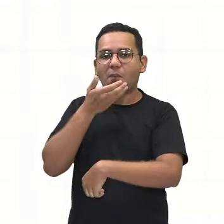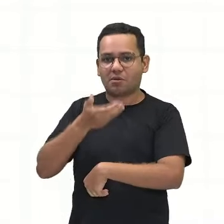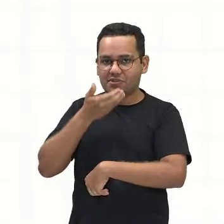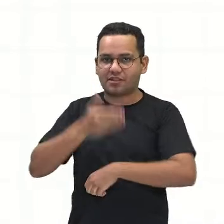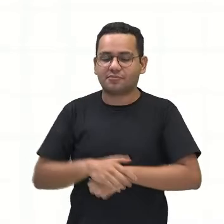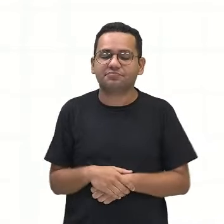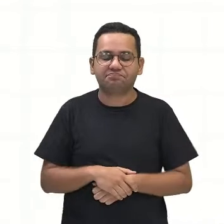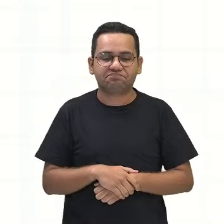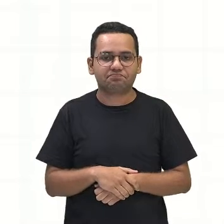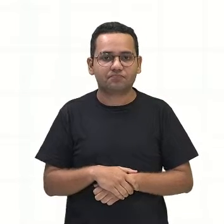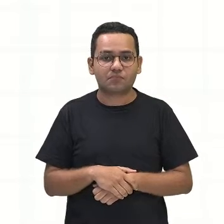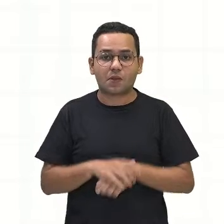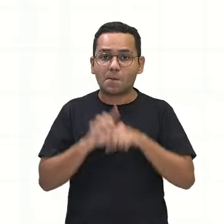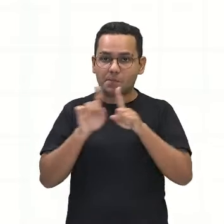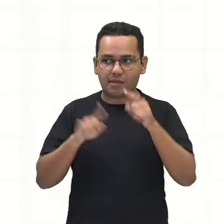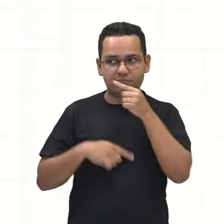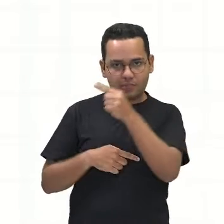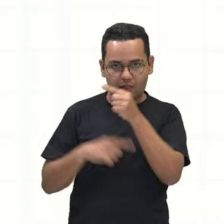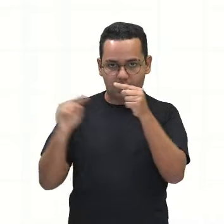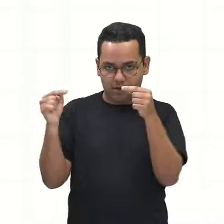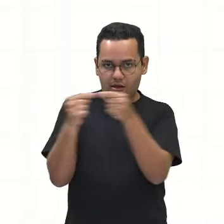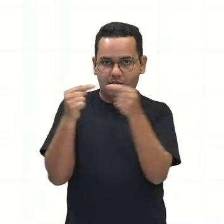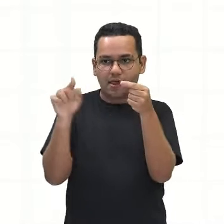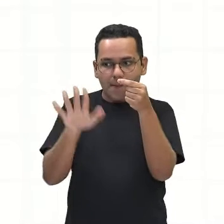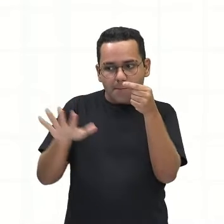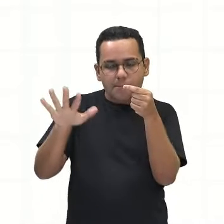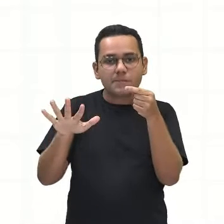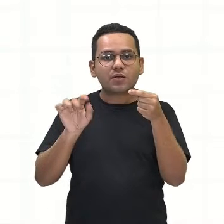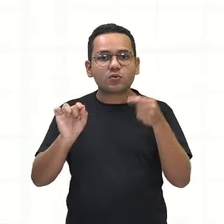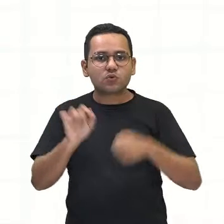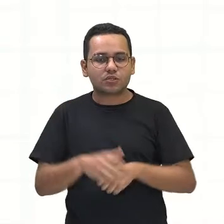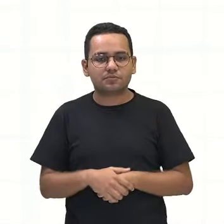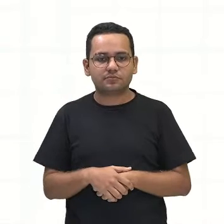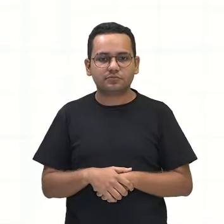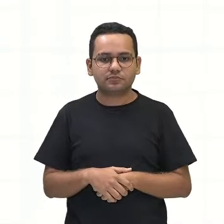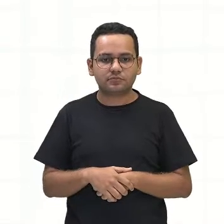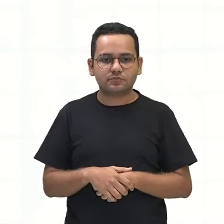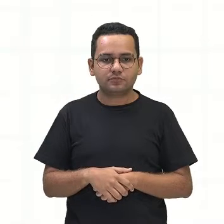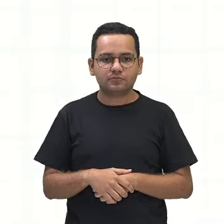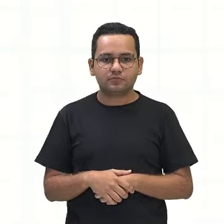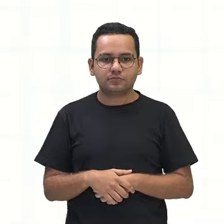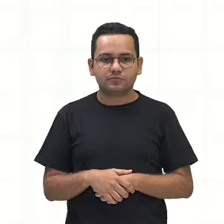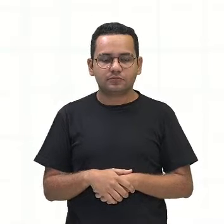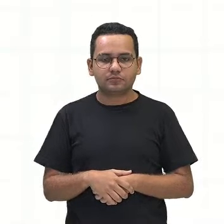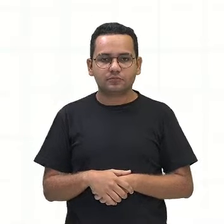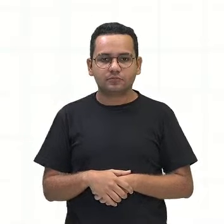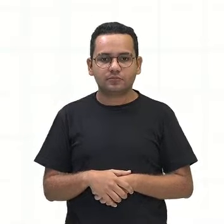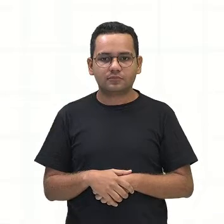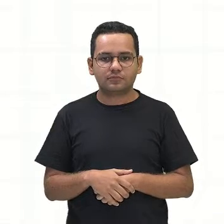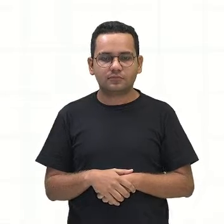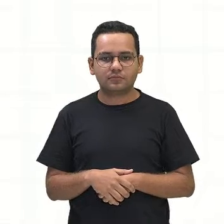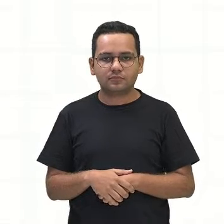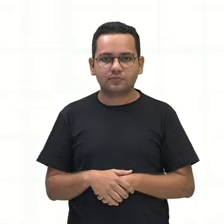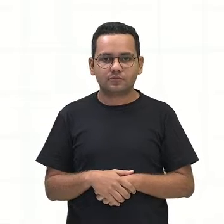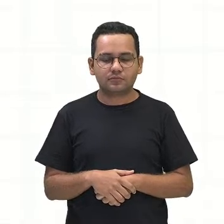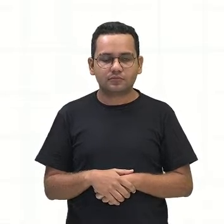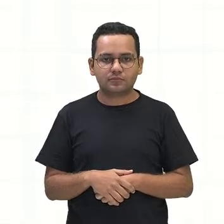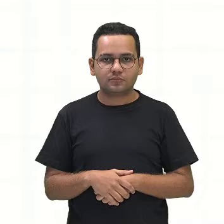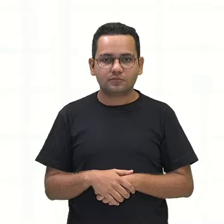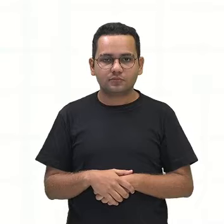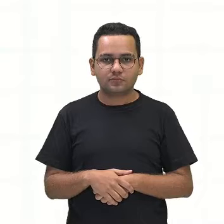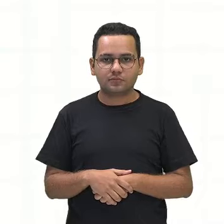as gimnospermas, eles apenas possuem, por isso que eu iniciei a